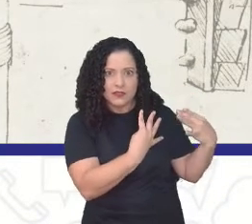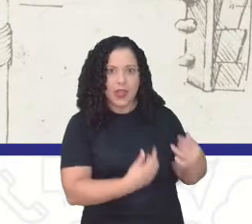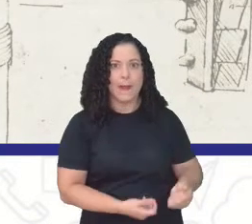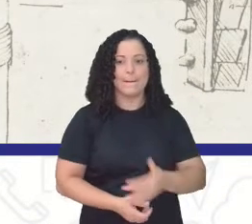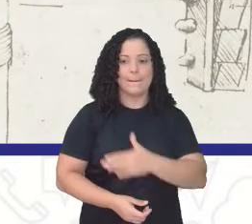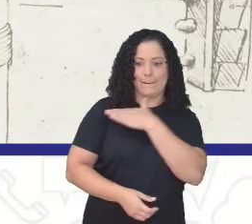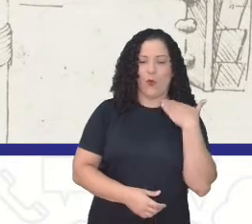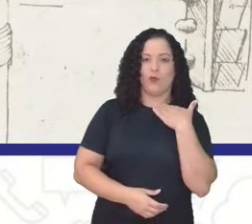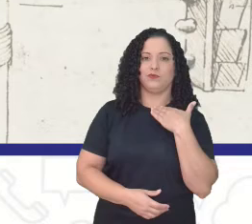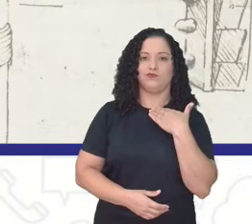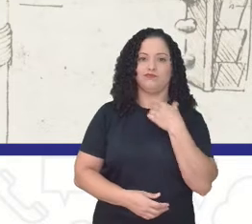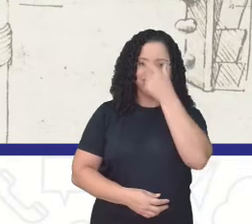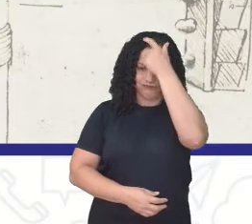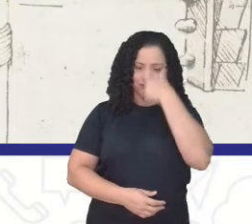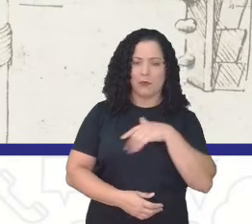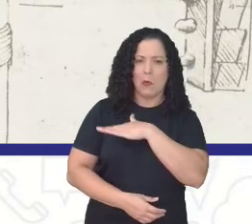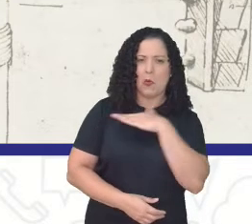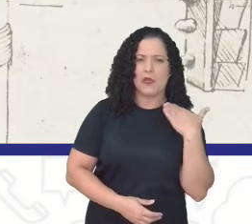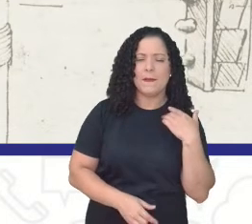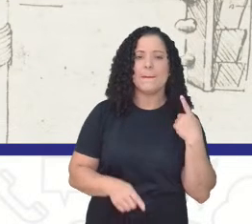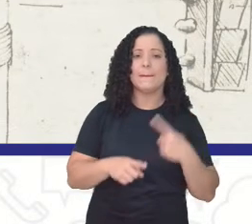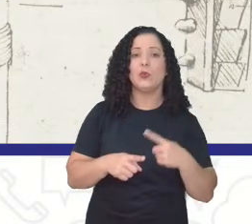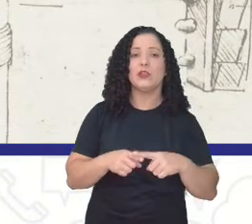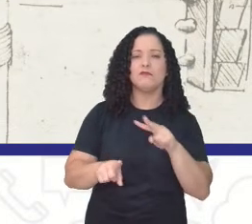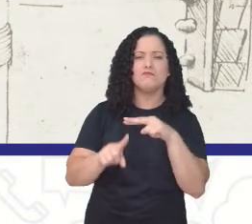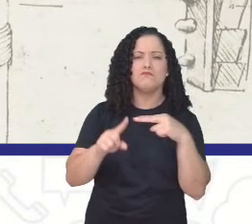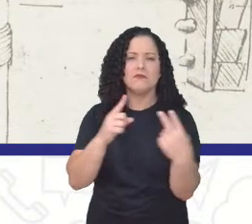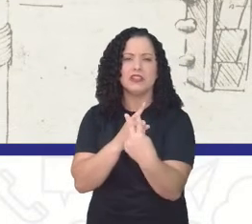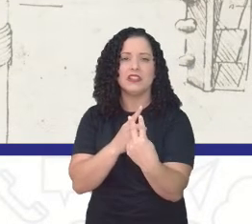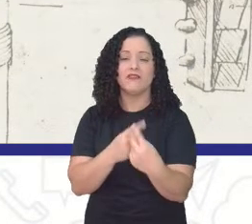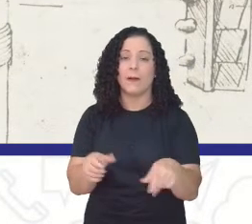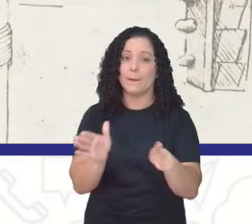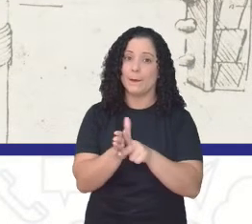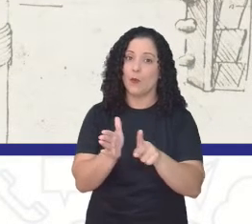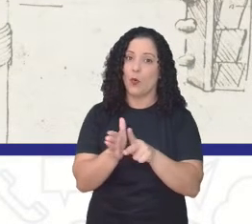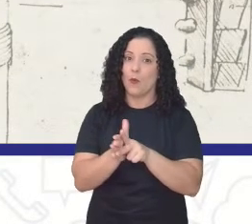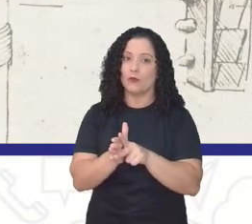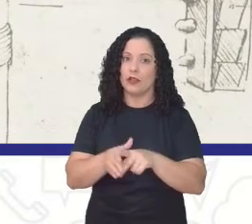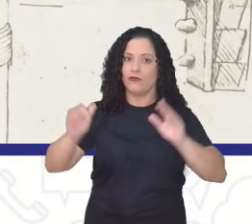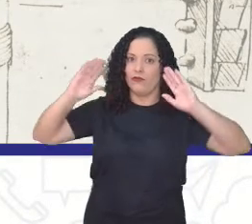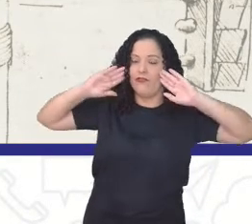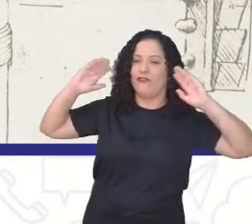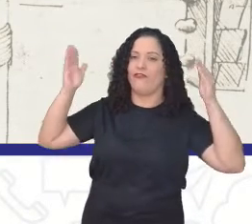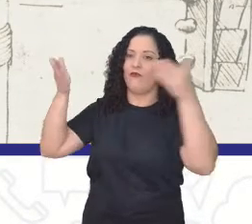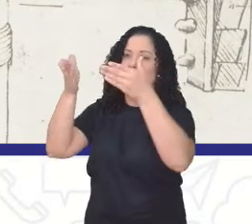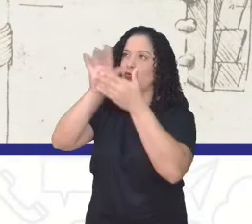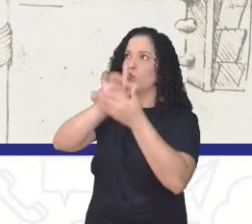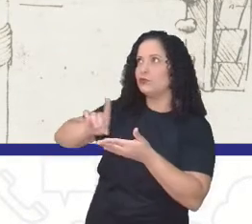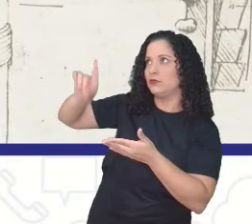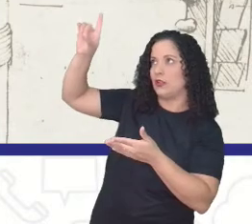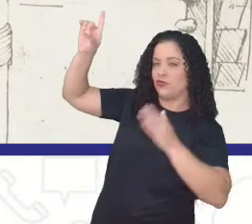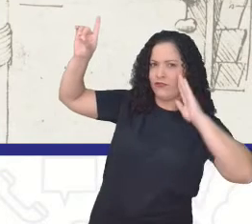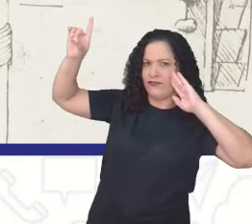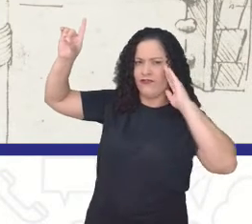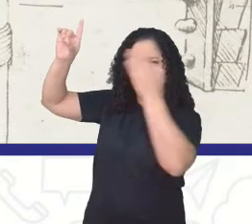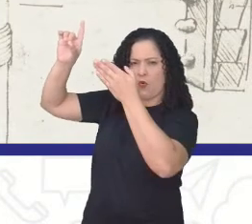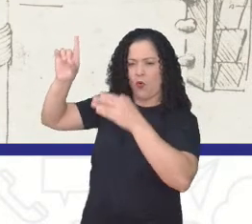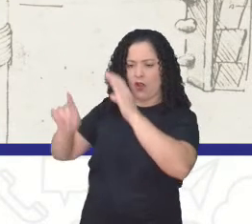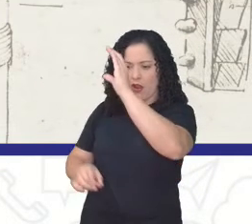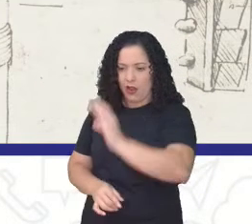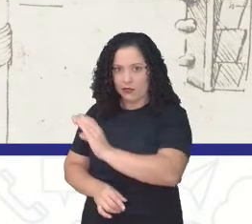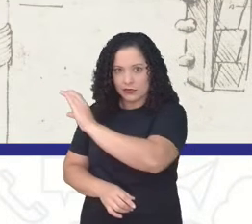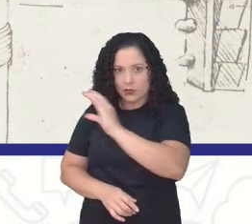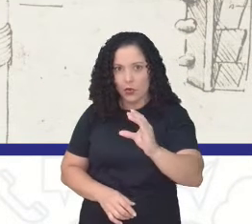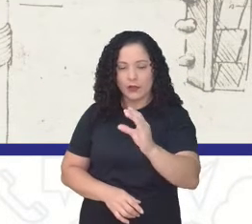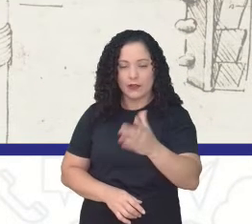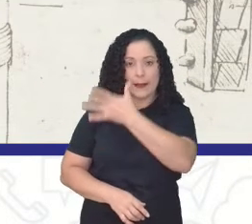porque dentro também dessa perspectiva, né, da visão teocêntrica, né, a questão da igreja, né, se